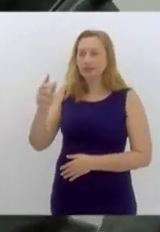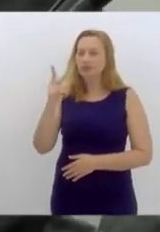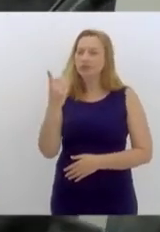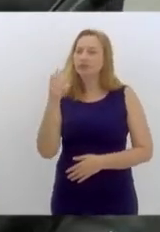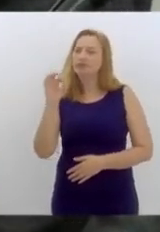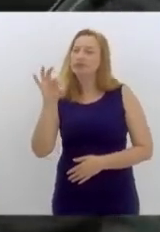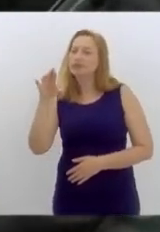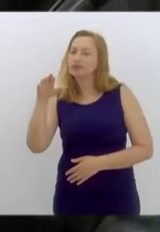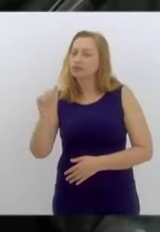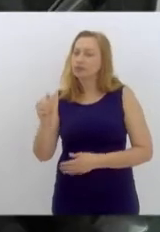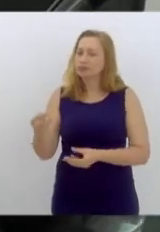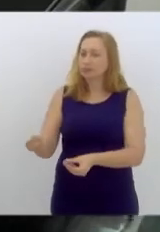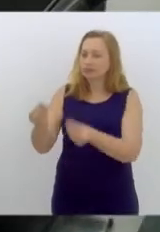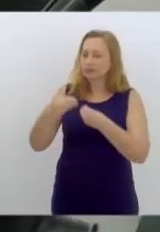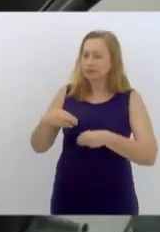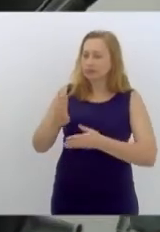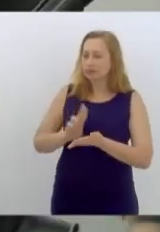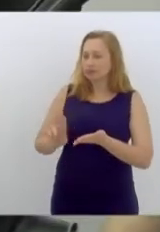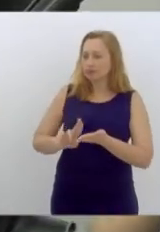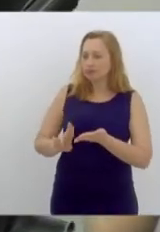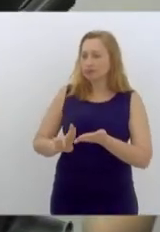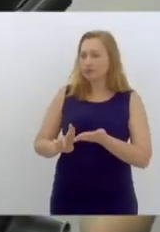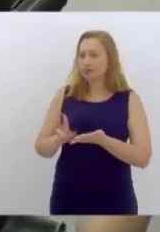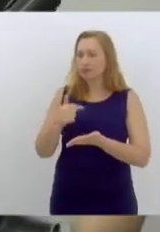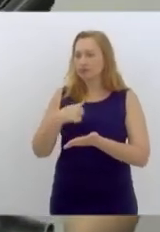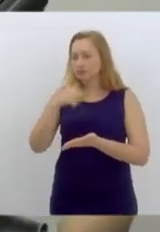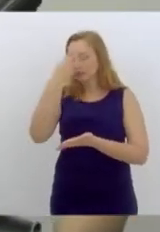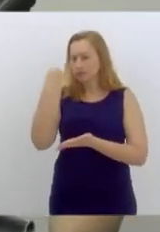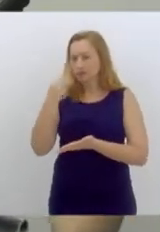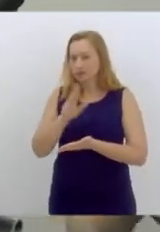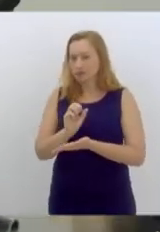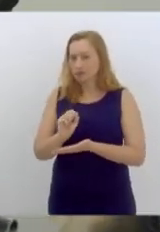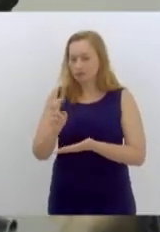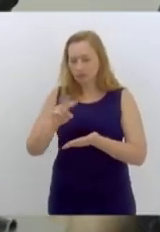papel e eu faço a leitura.